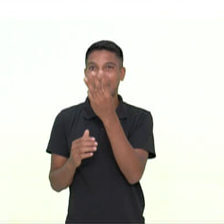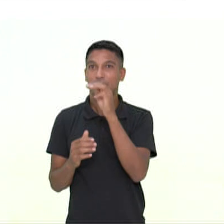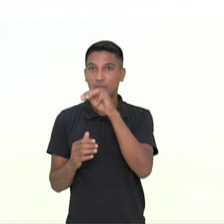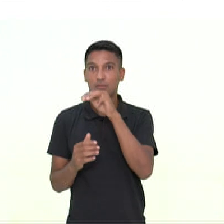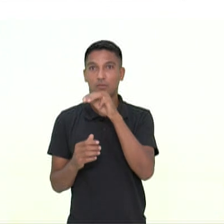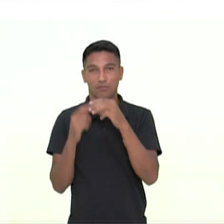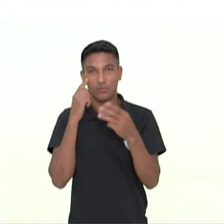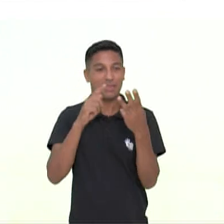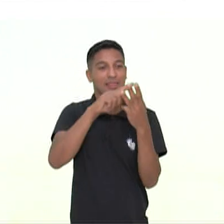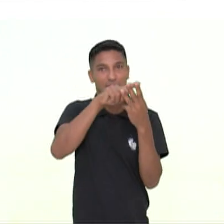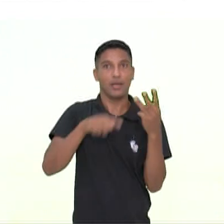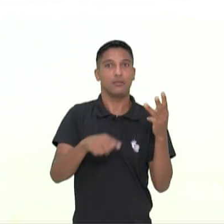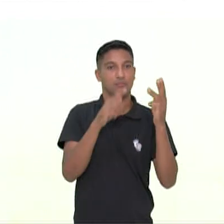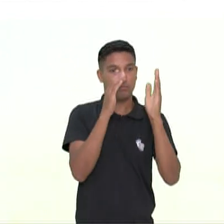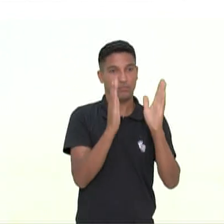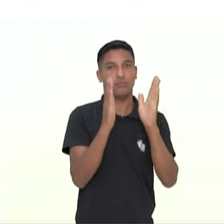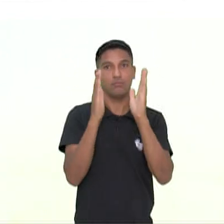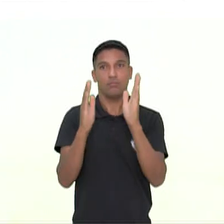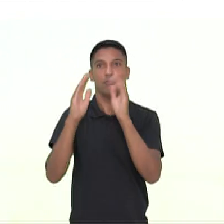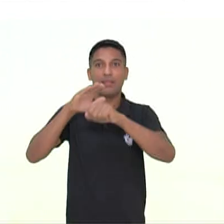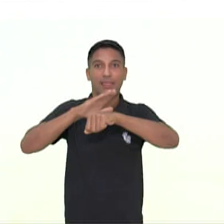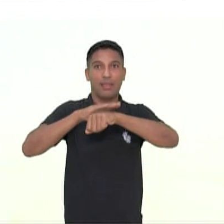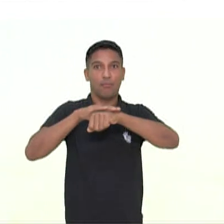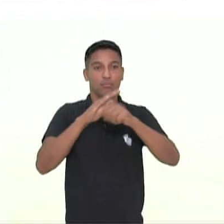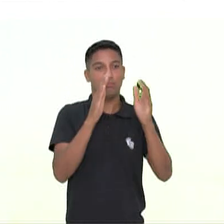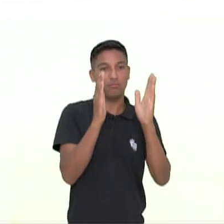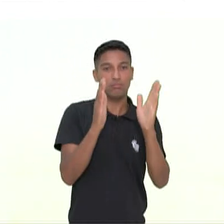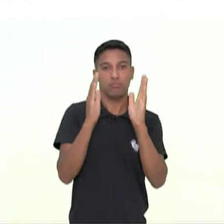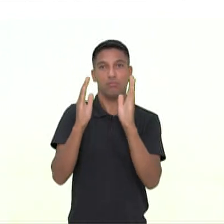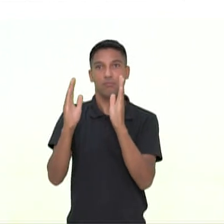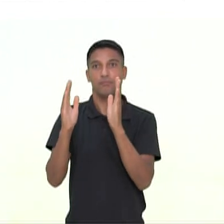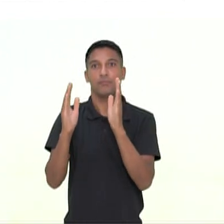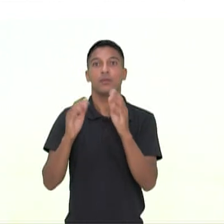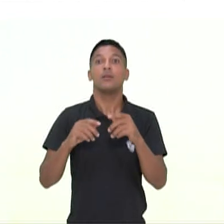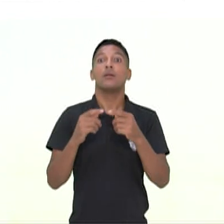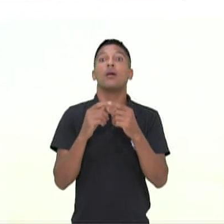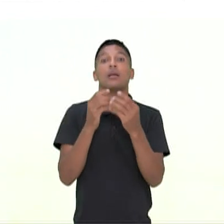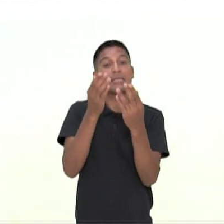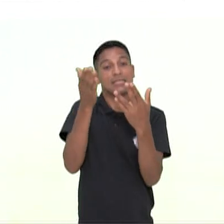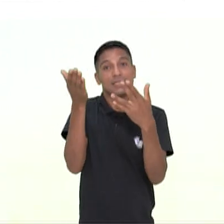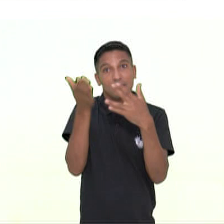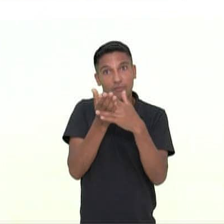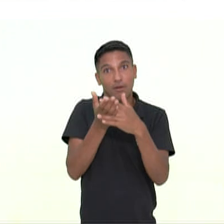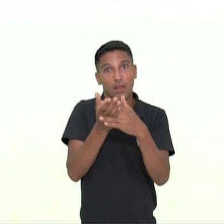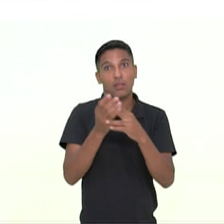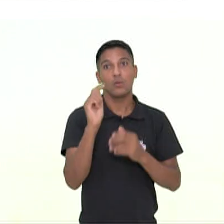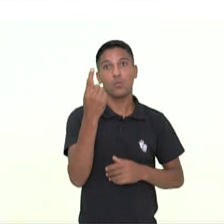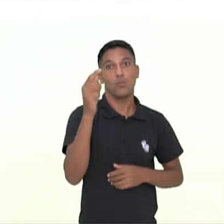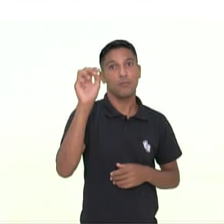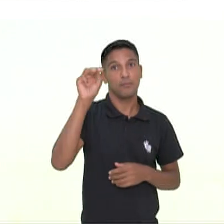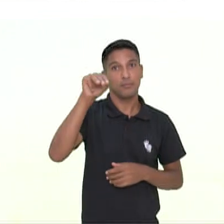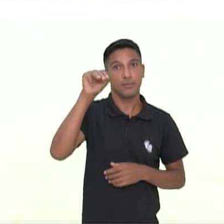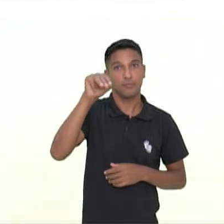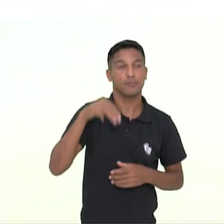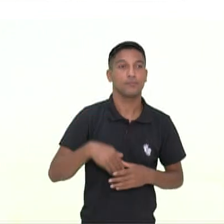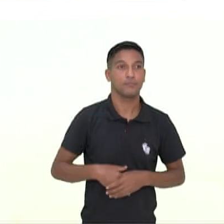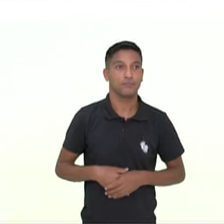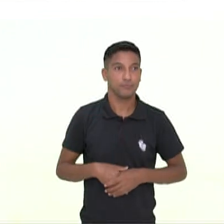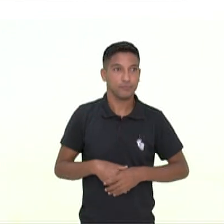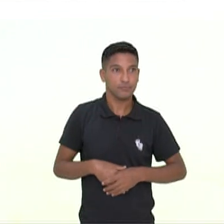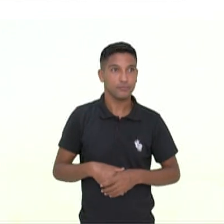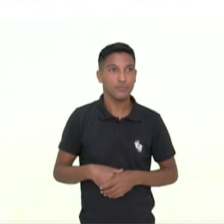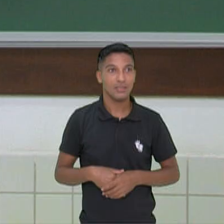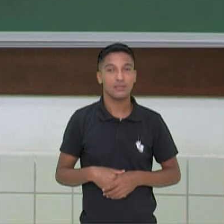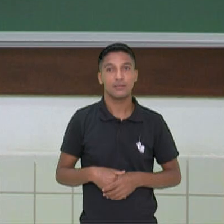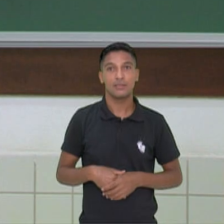15 pontos primeiro quem vence o duelo então se eu consegui é dentro desses três tempo sair de